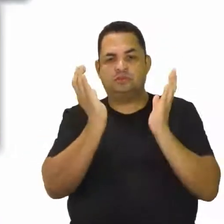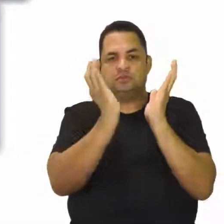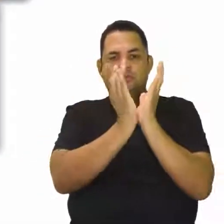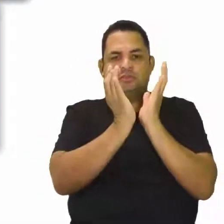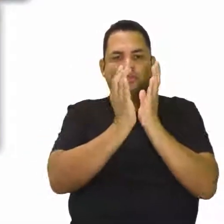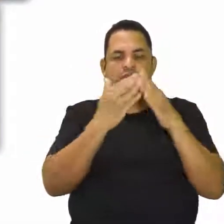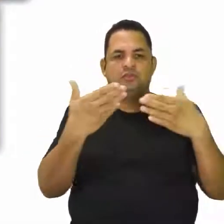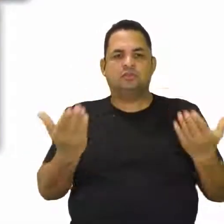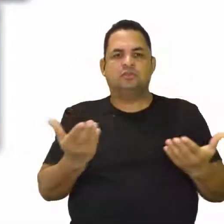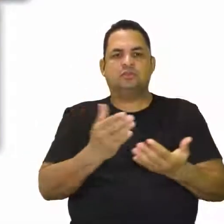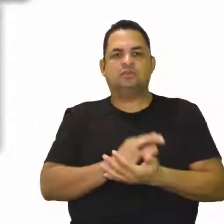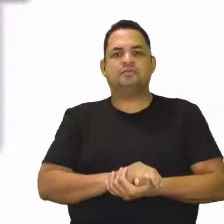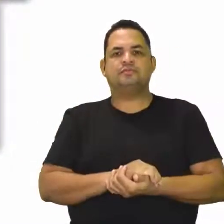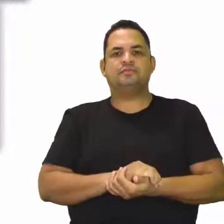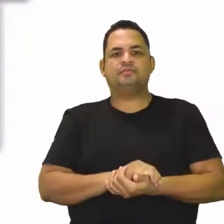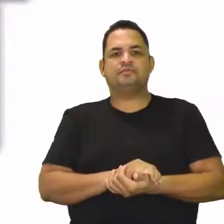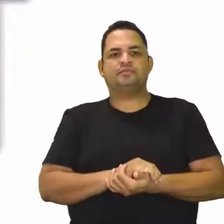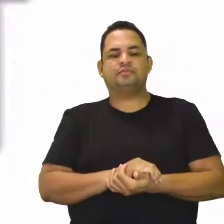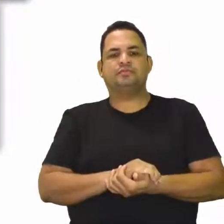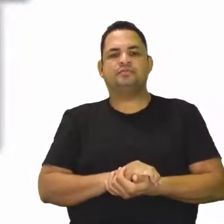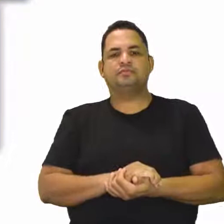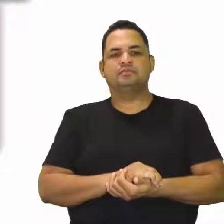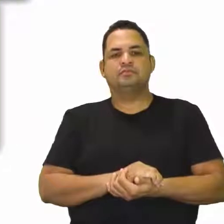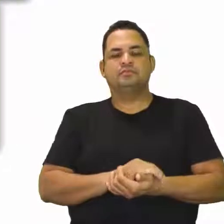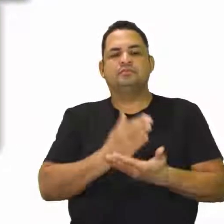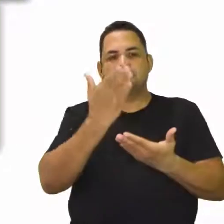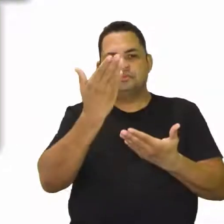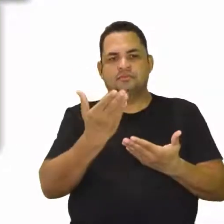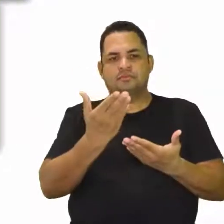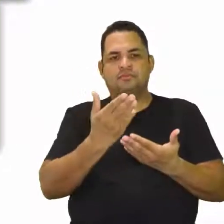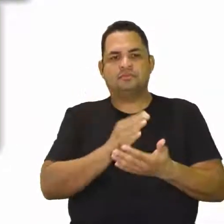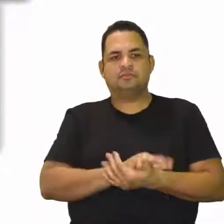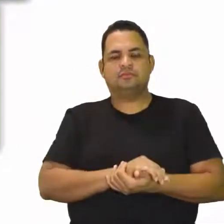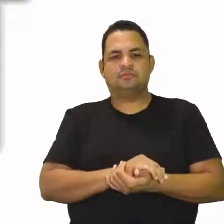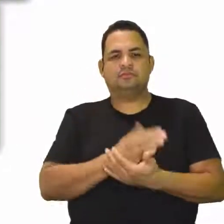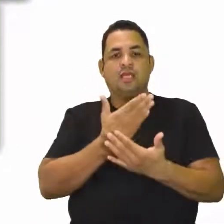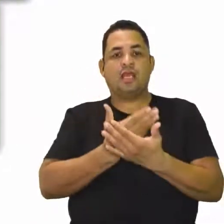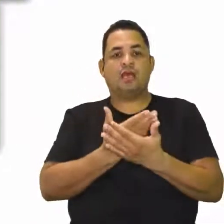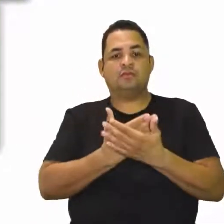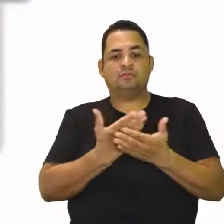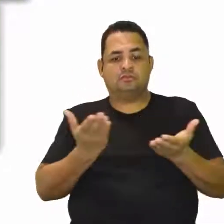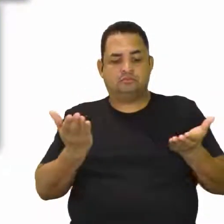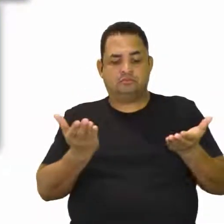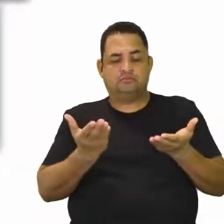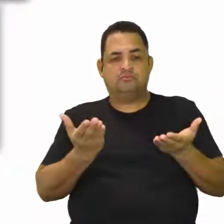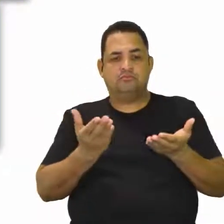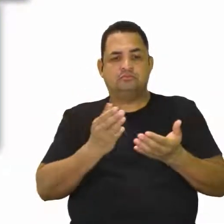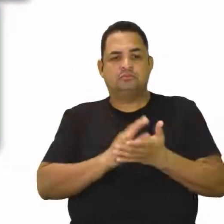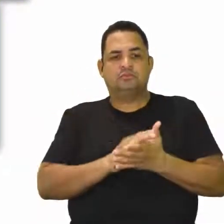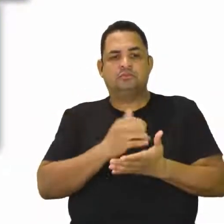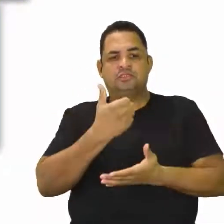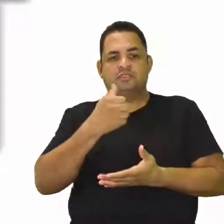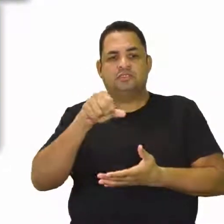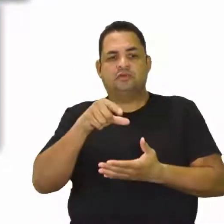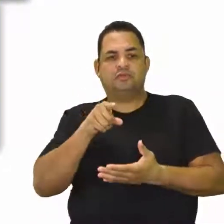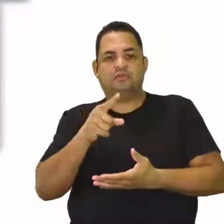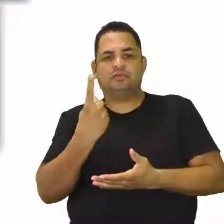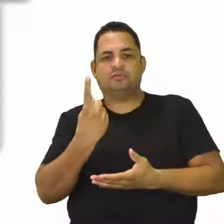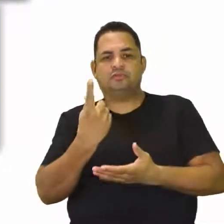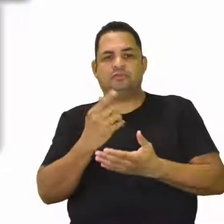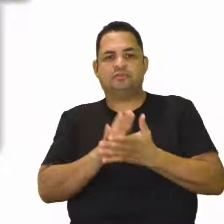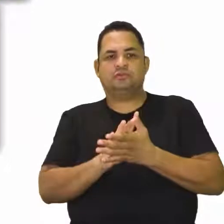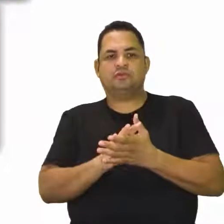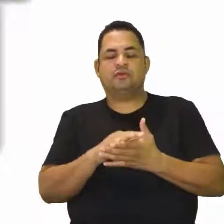Ó, na sequência, claro que a aula de hoje, 19.1, iremos falar sobre